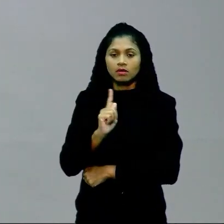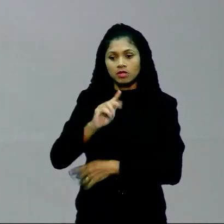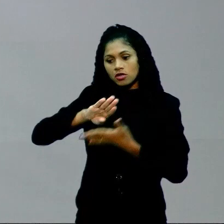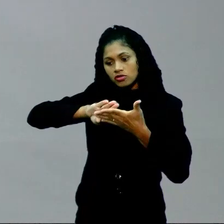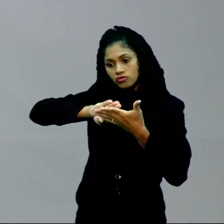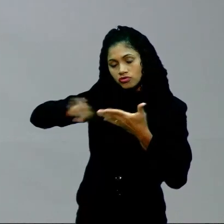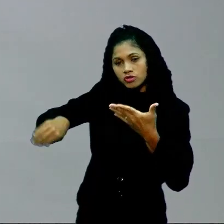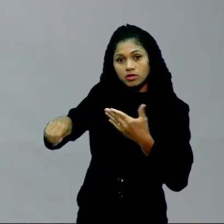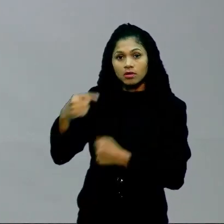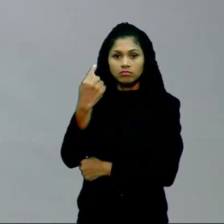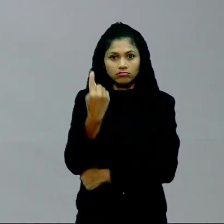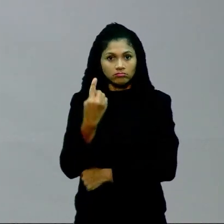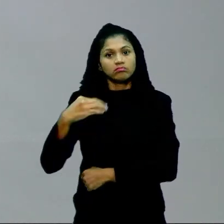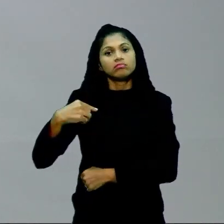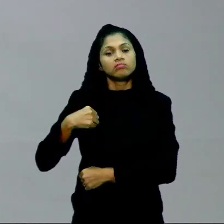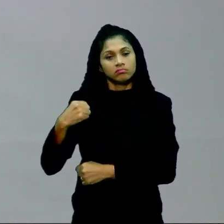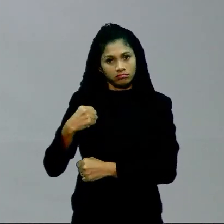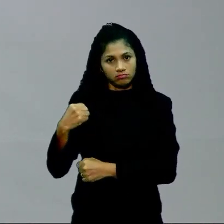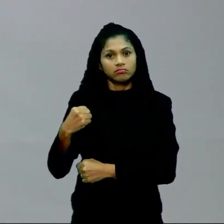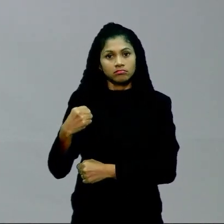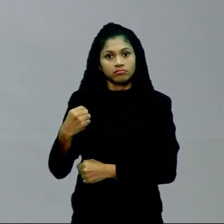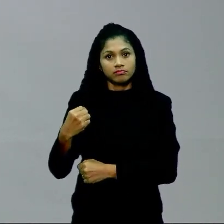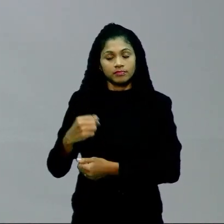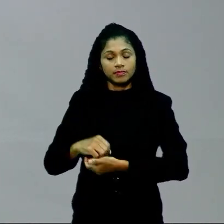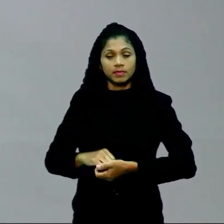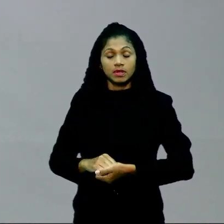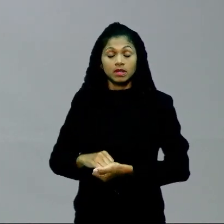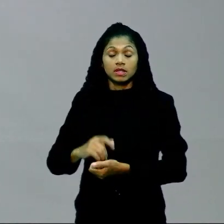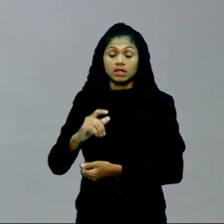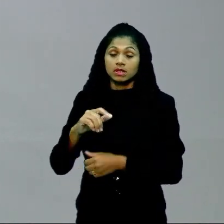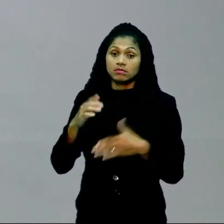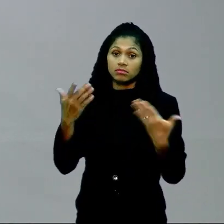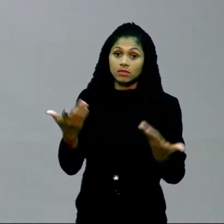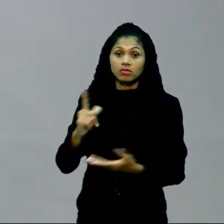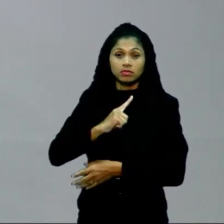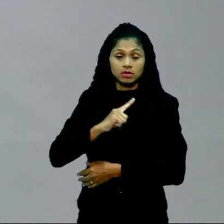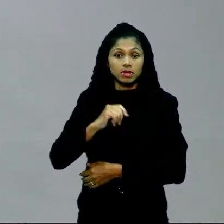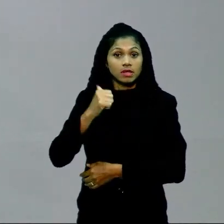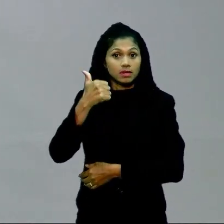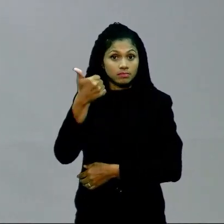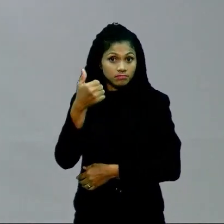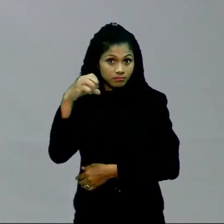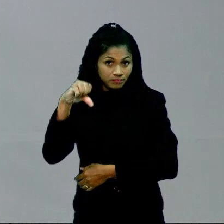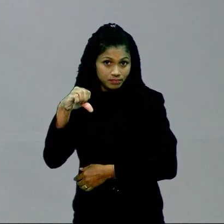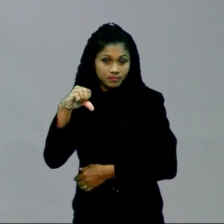Ou seja, será os 19. Como assim?